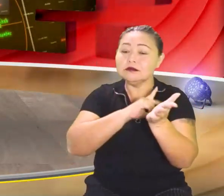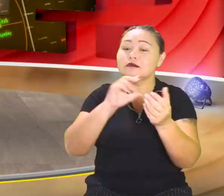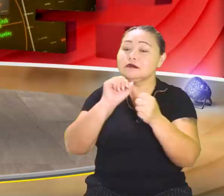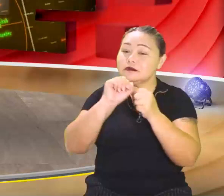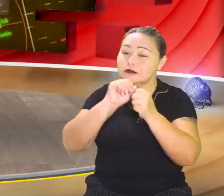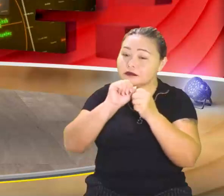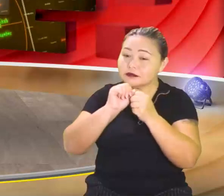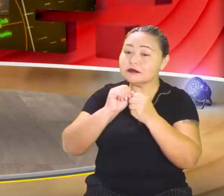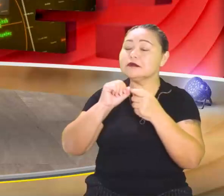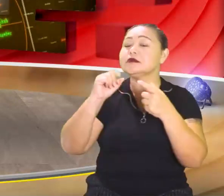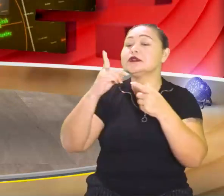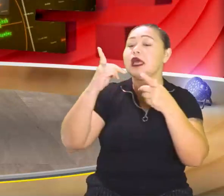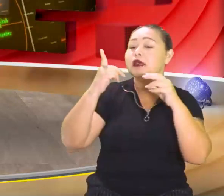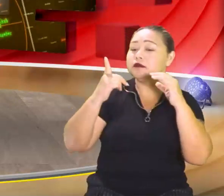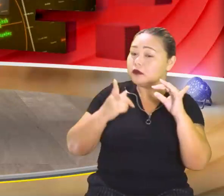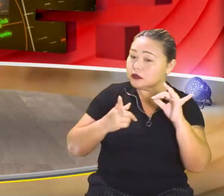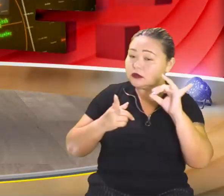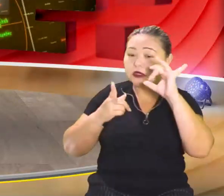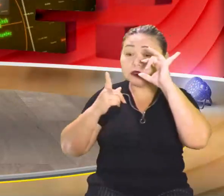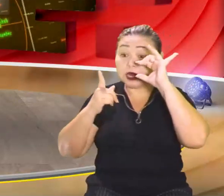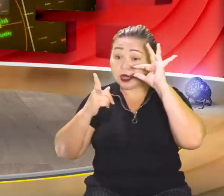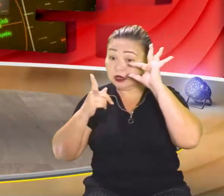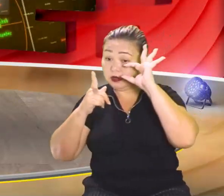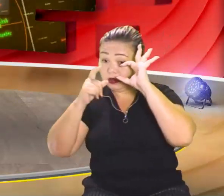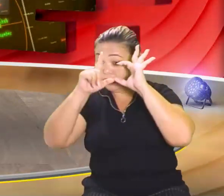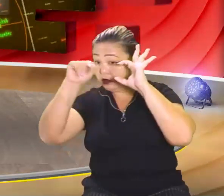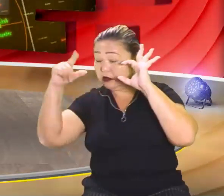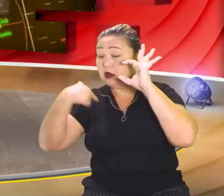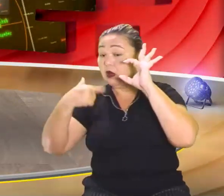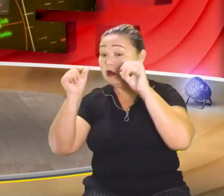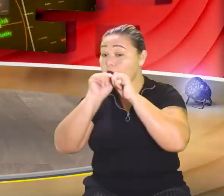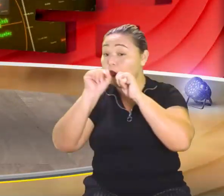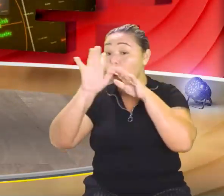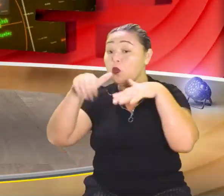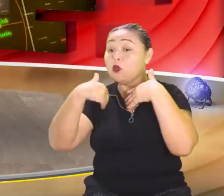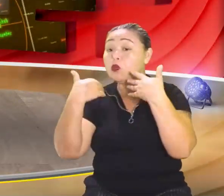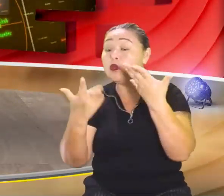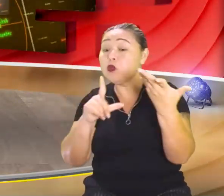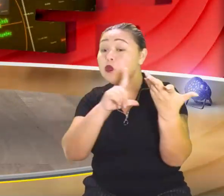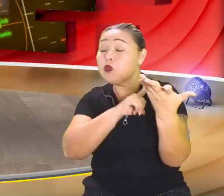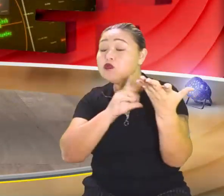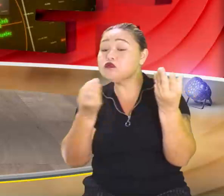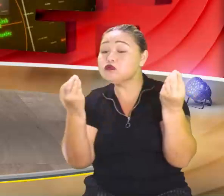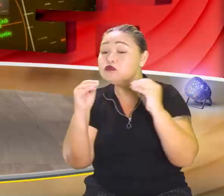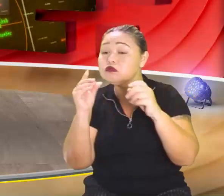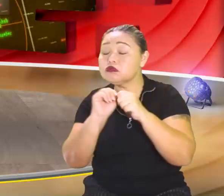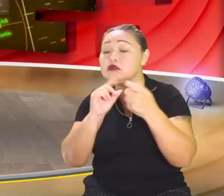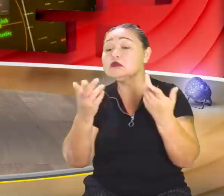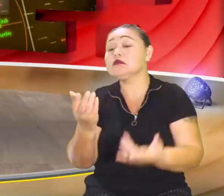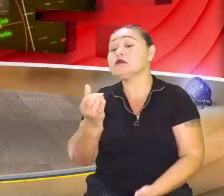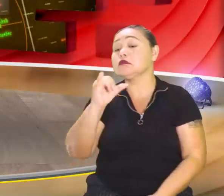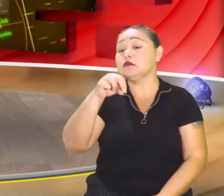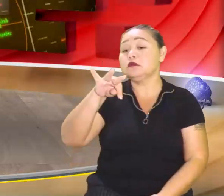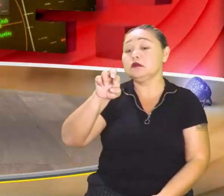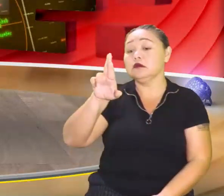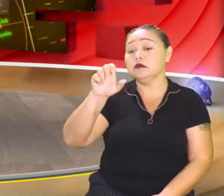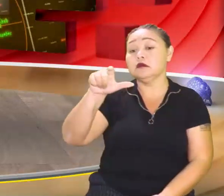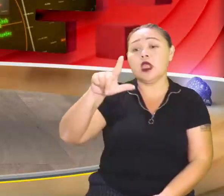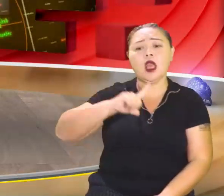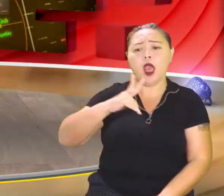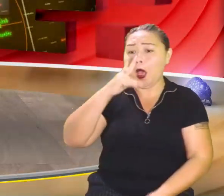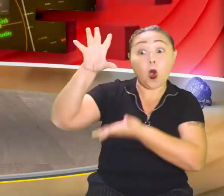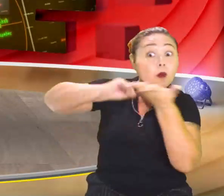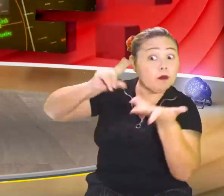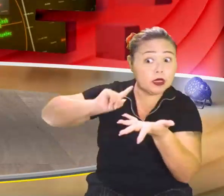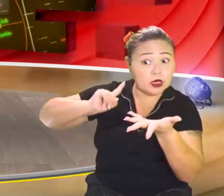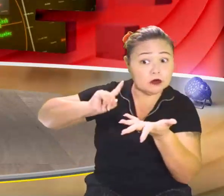Instagram. Entra lá para ver as informações, né? Quais mapas mentais já tem nesse Instagram. Não faz plágio,